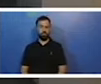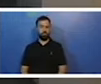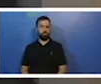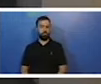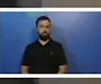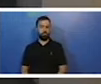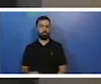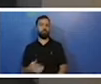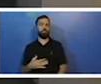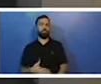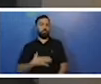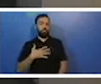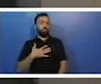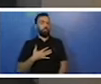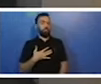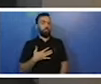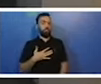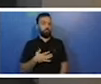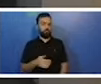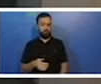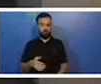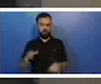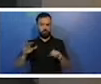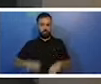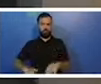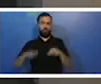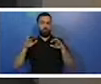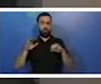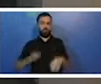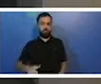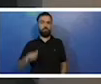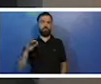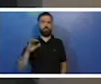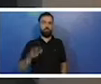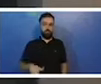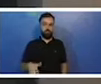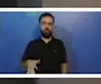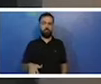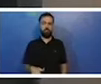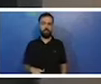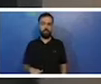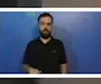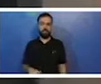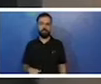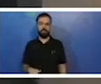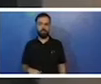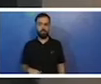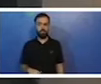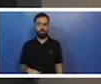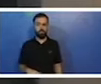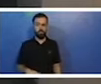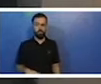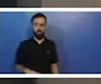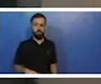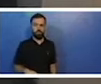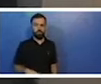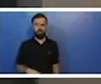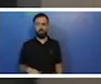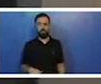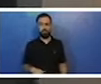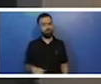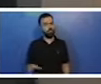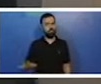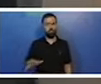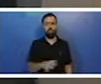sem ser Gere o seu corpo para você fazer um movimento em pé tá bater bola livremente pelo espaço